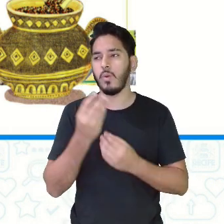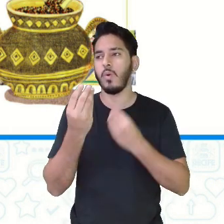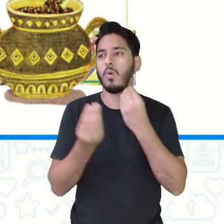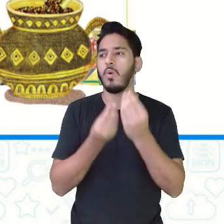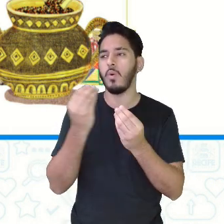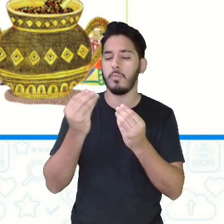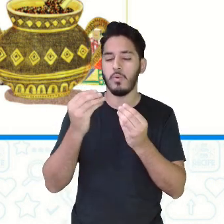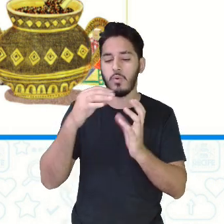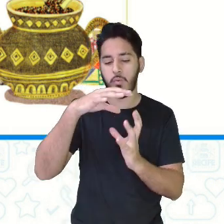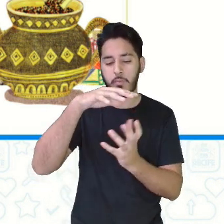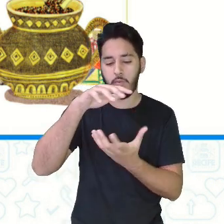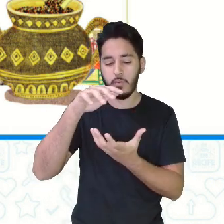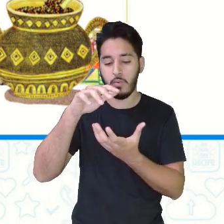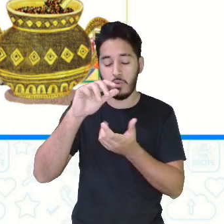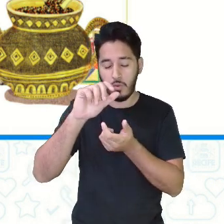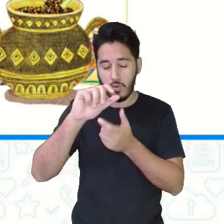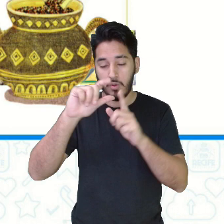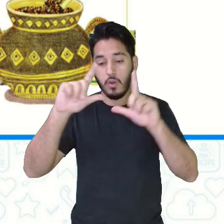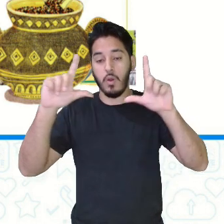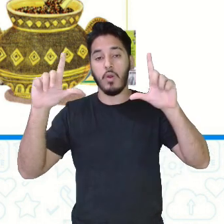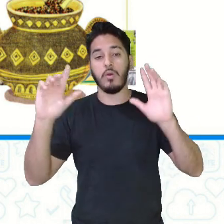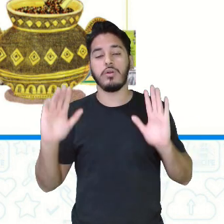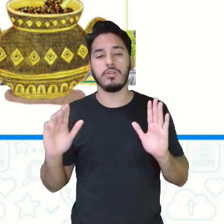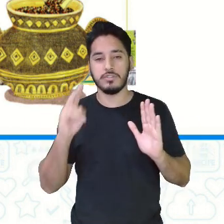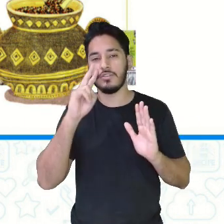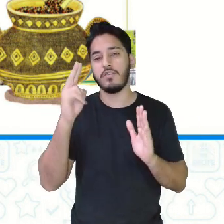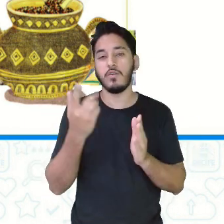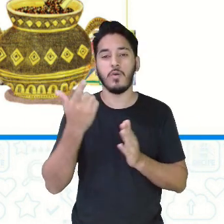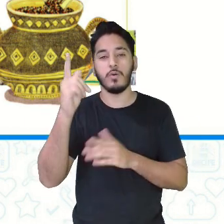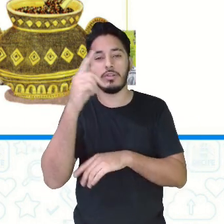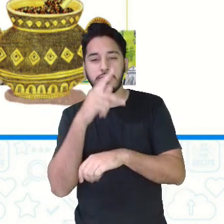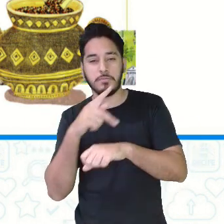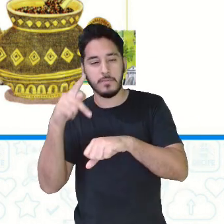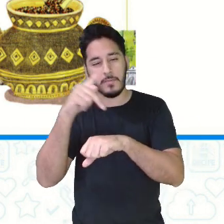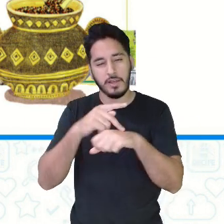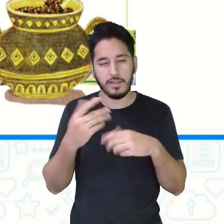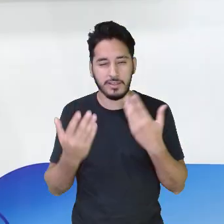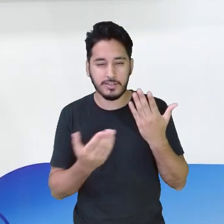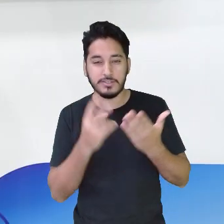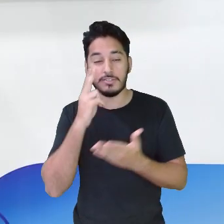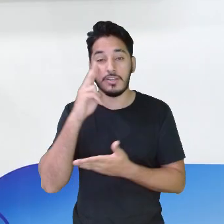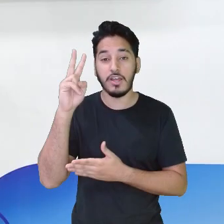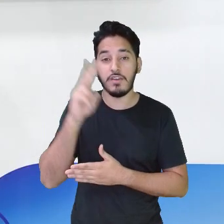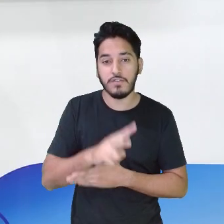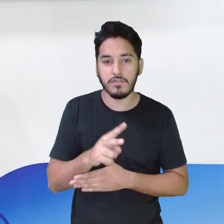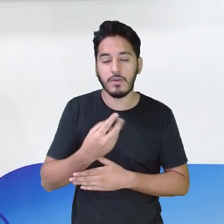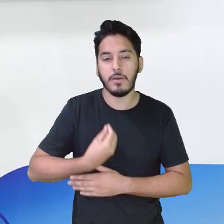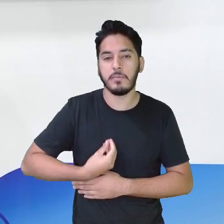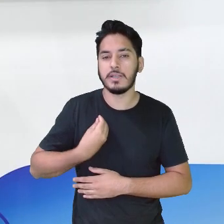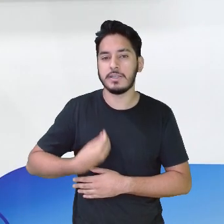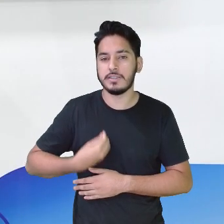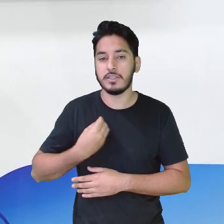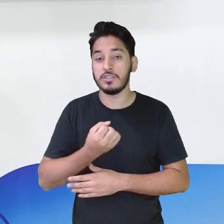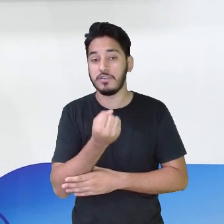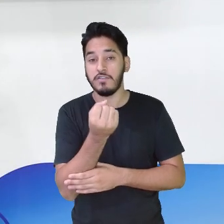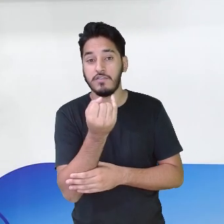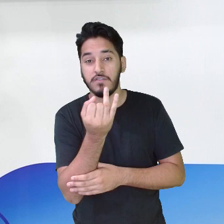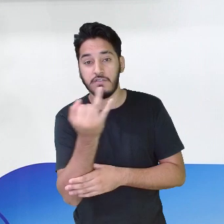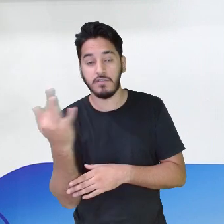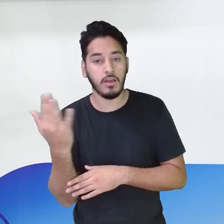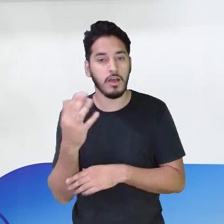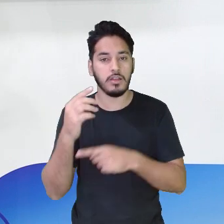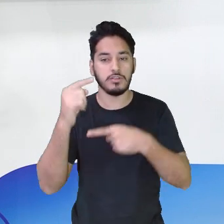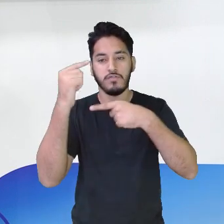mundo acorda. A gente passeou um pouco sobre outros países, né? E viu a presença de